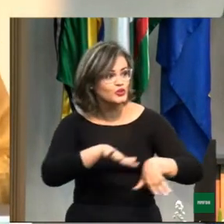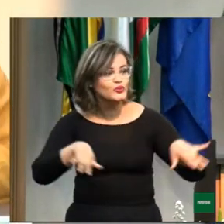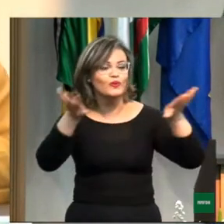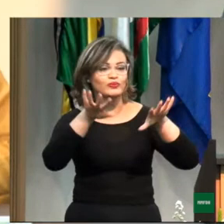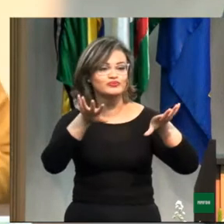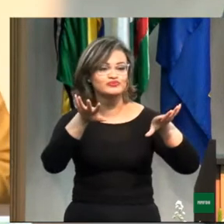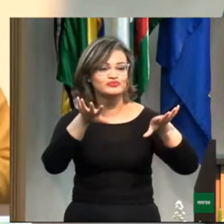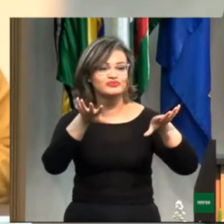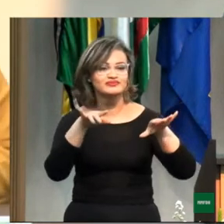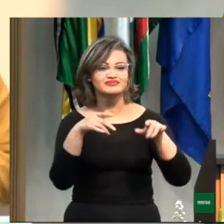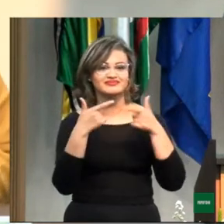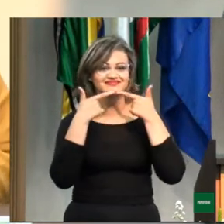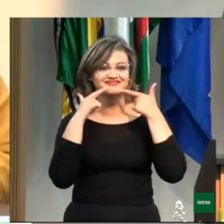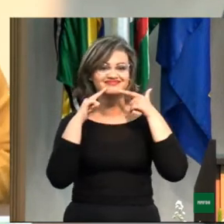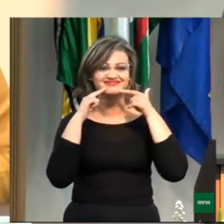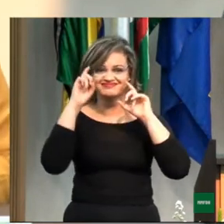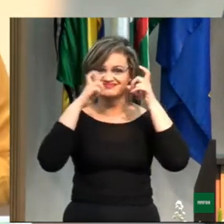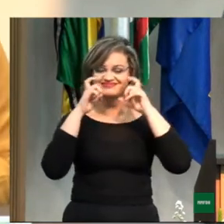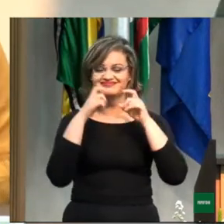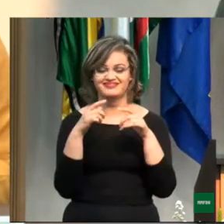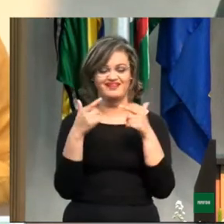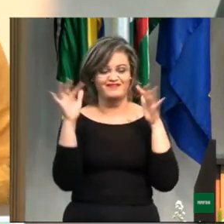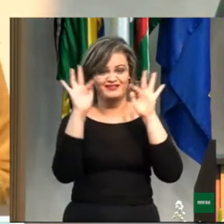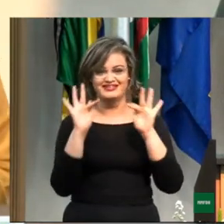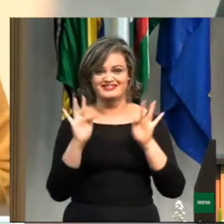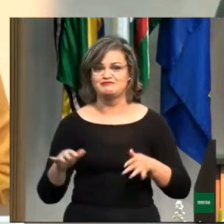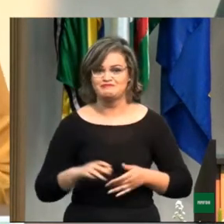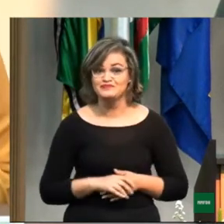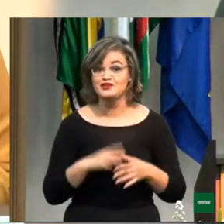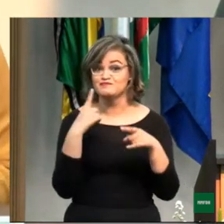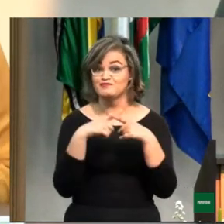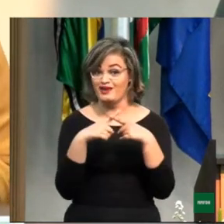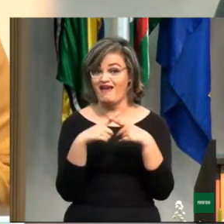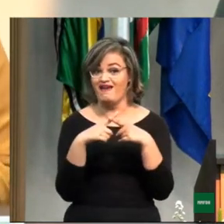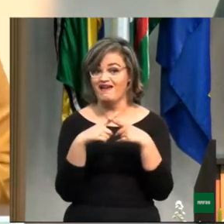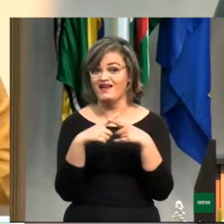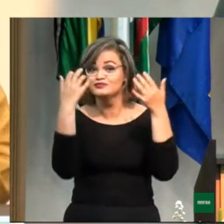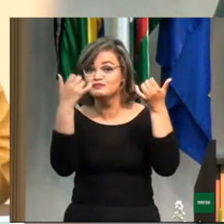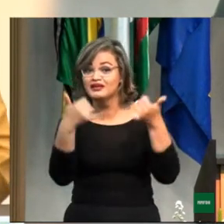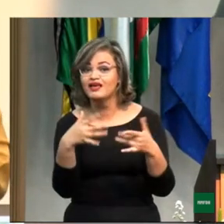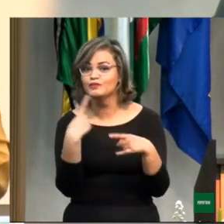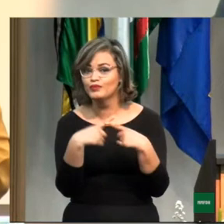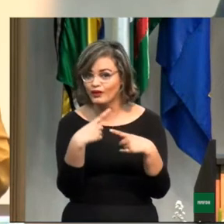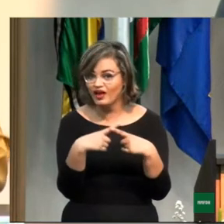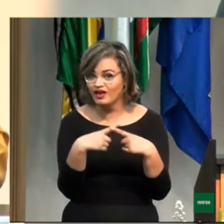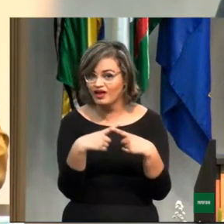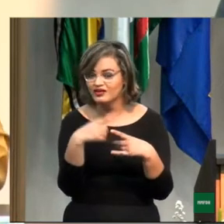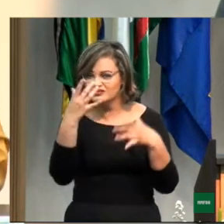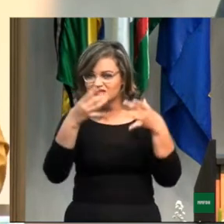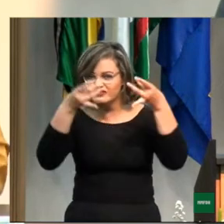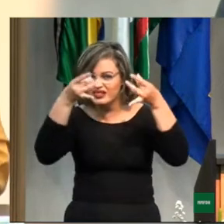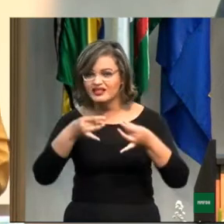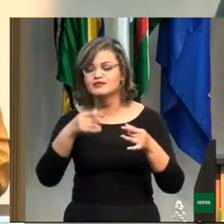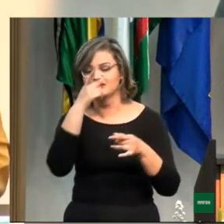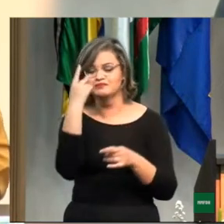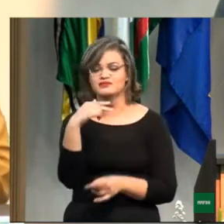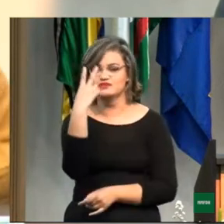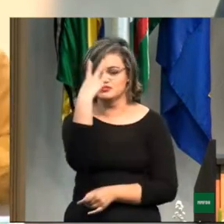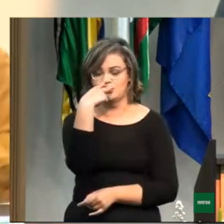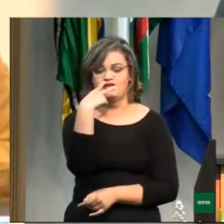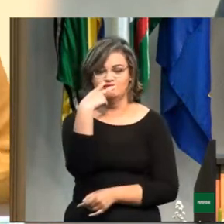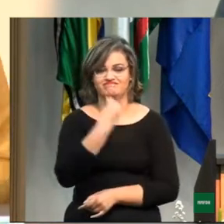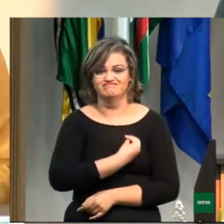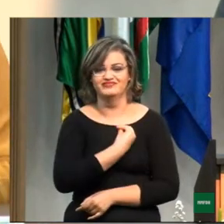muita felicidade. Por que eu fiz isso? Porque, com certeza, nós temos pessoas cegas nos acompanhando. E